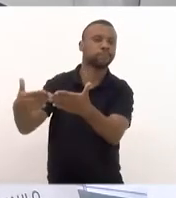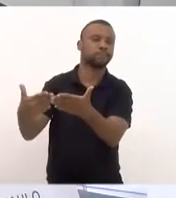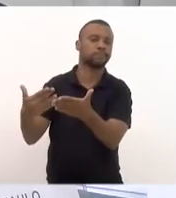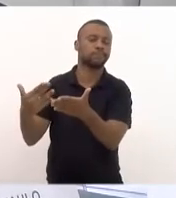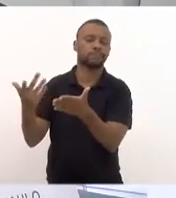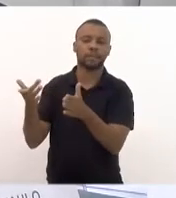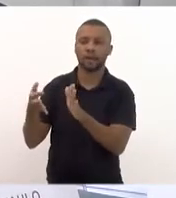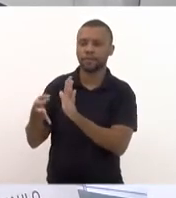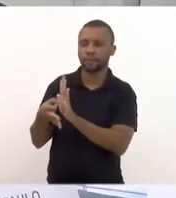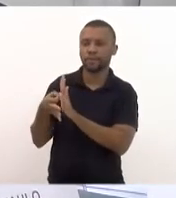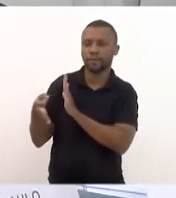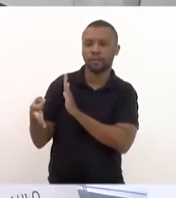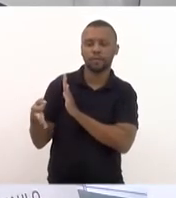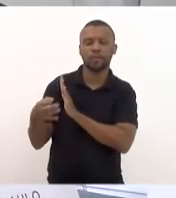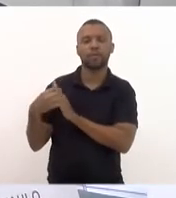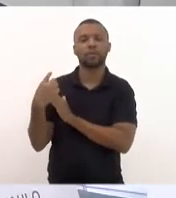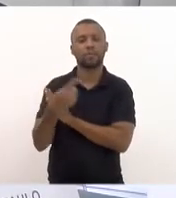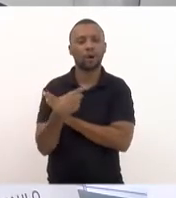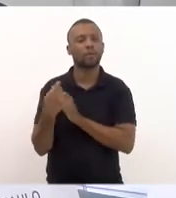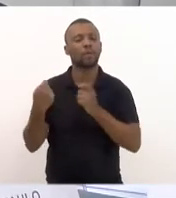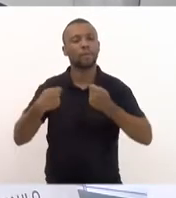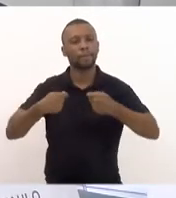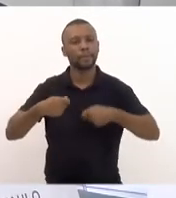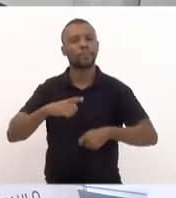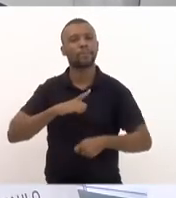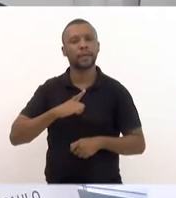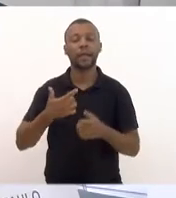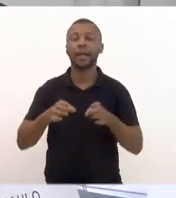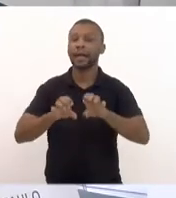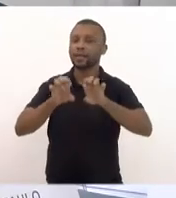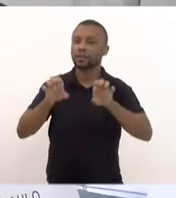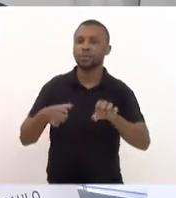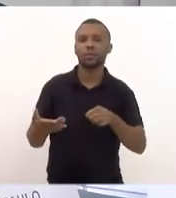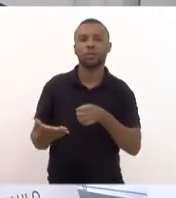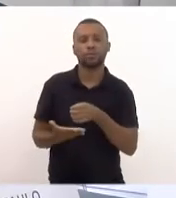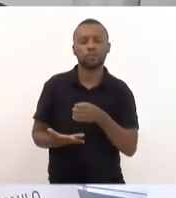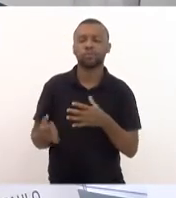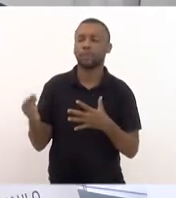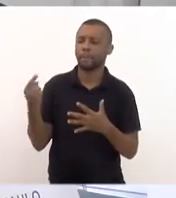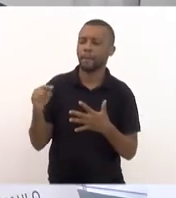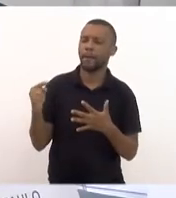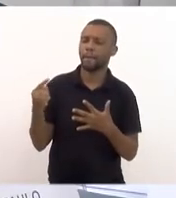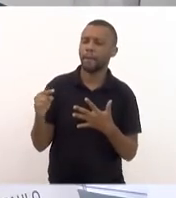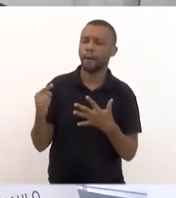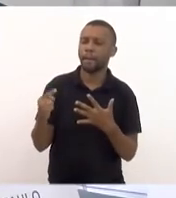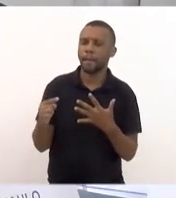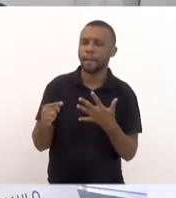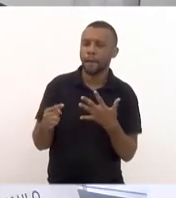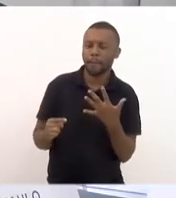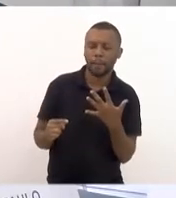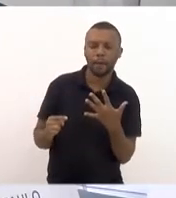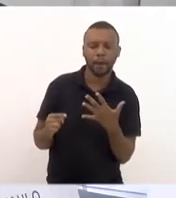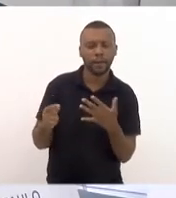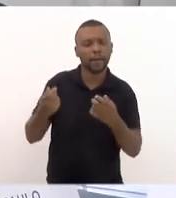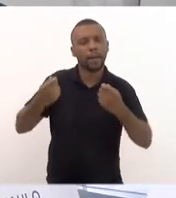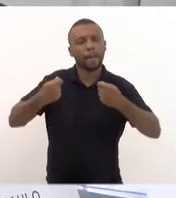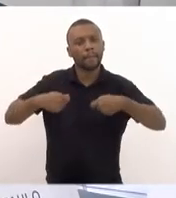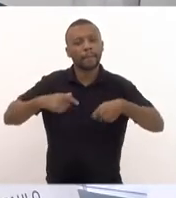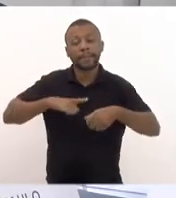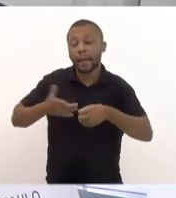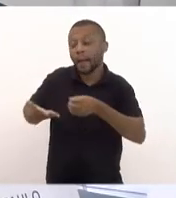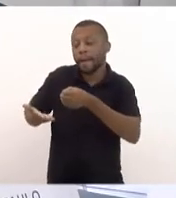que tem que ter infraestrutura. O Osório falou todos os tipos de infraestrutura aqui existente. Mas se